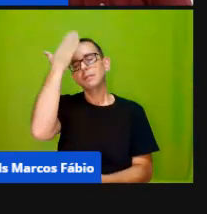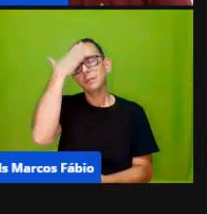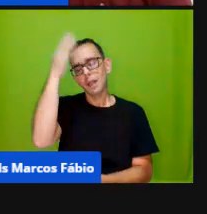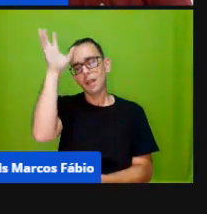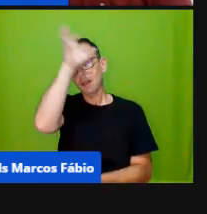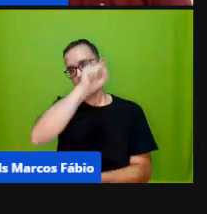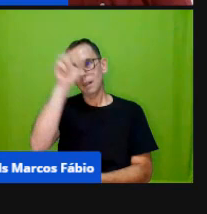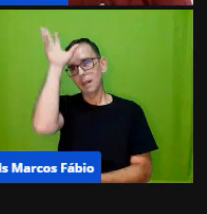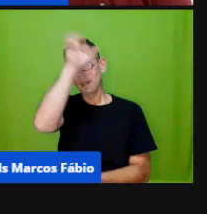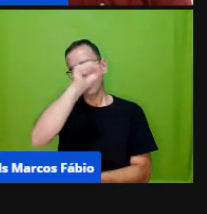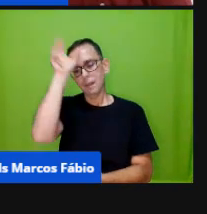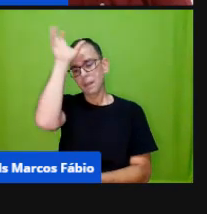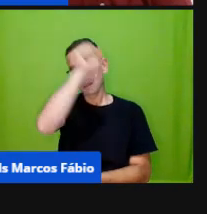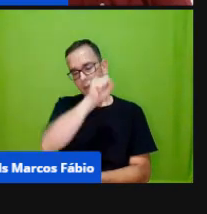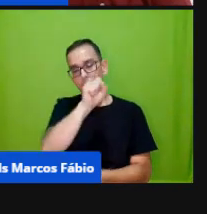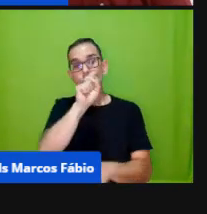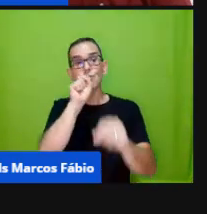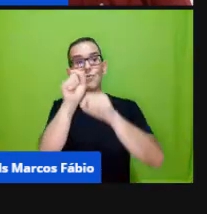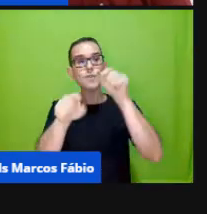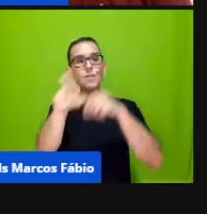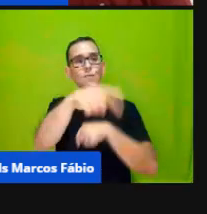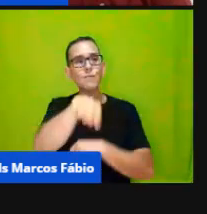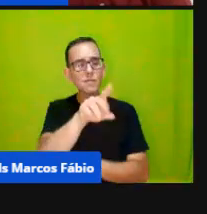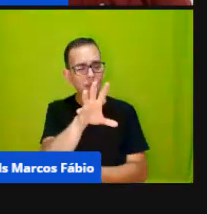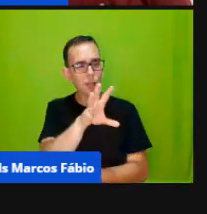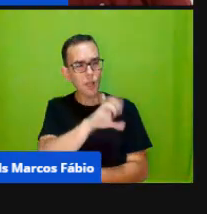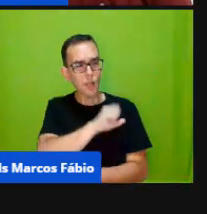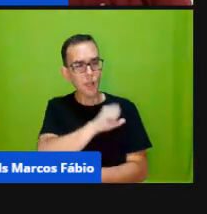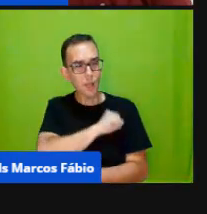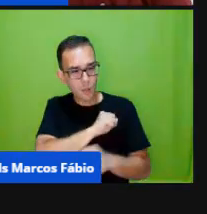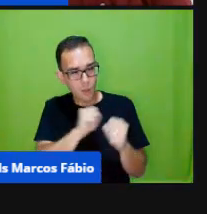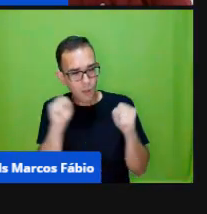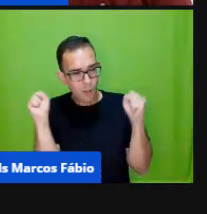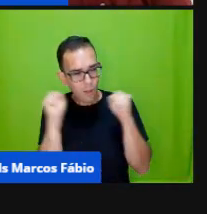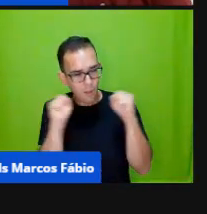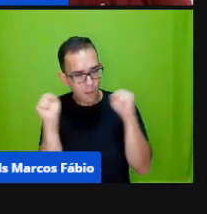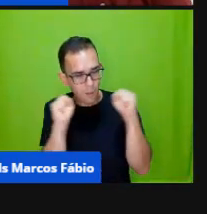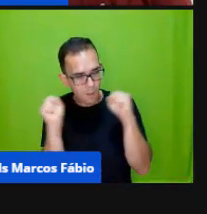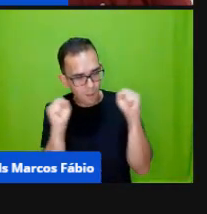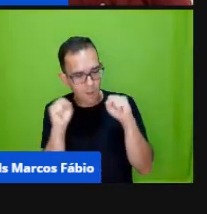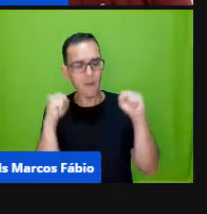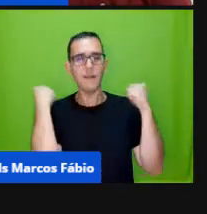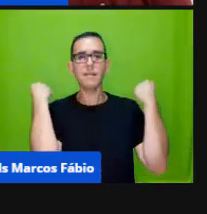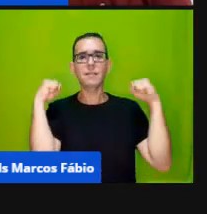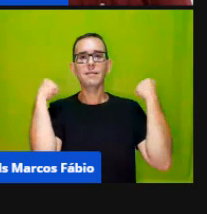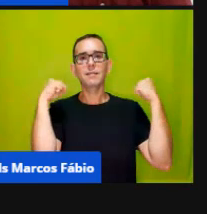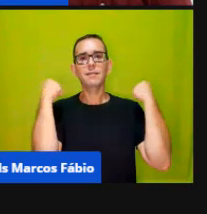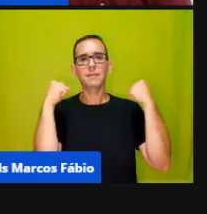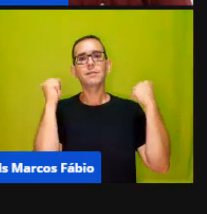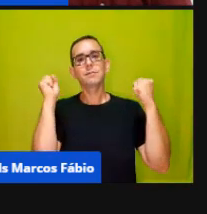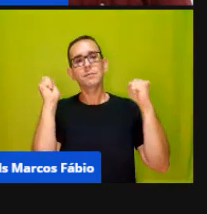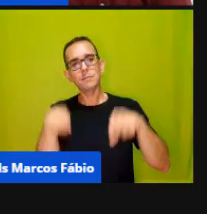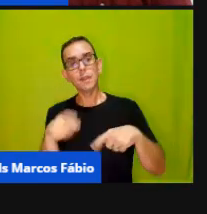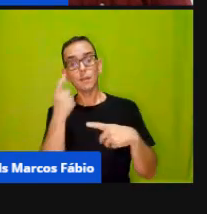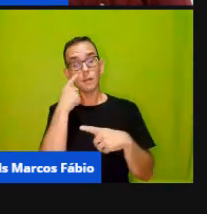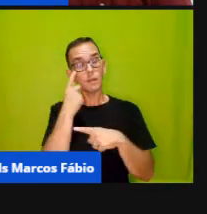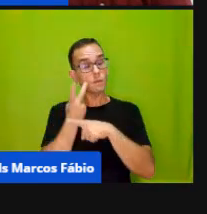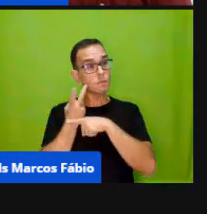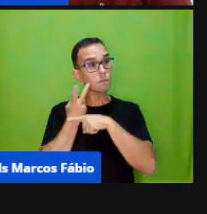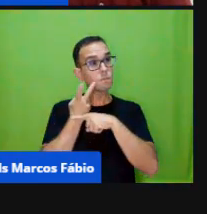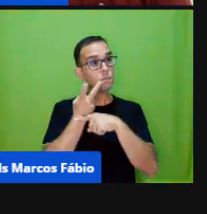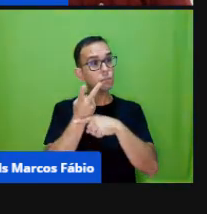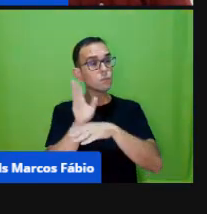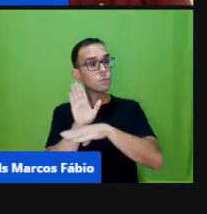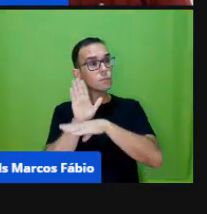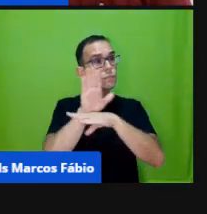essas crianças gostarem do esporte como gostam, né? Então, a gente vai procurar trazer para vocês aqui